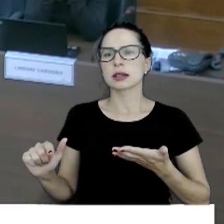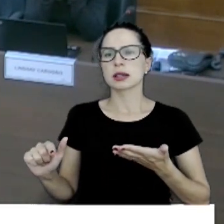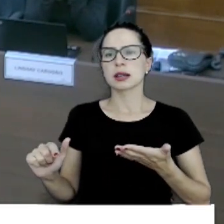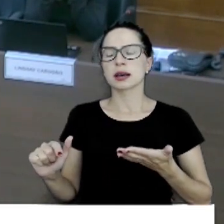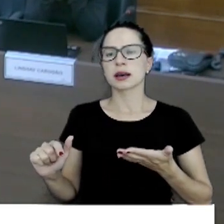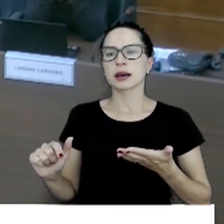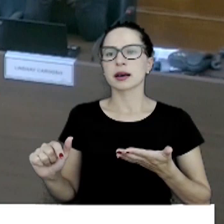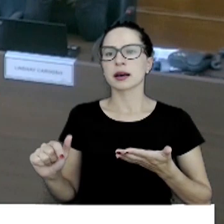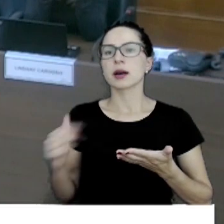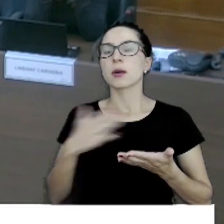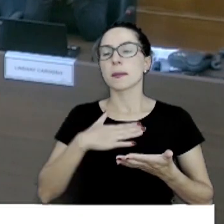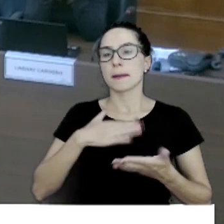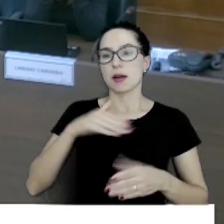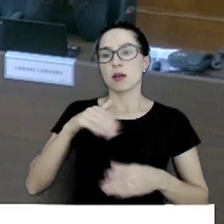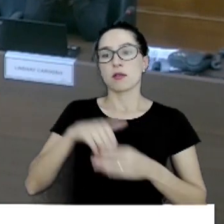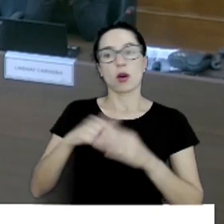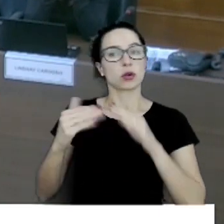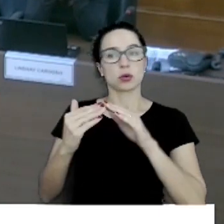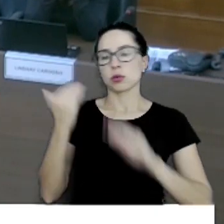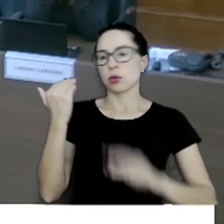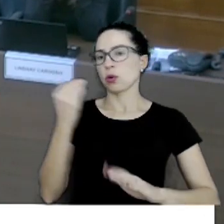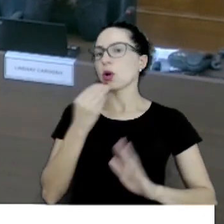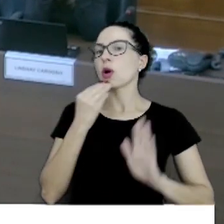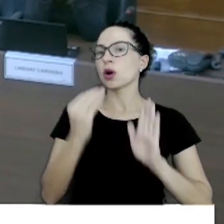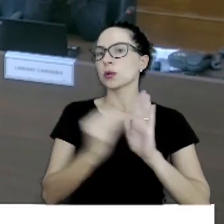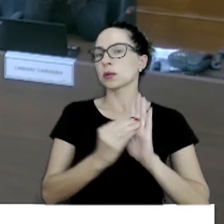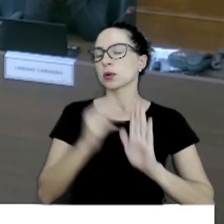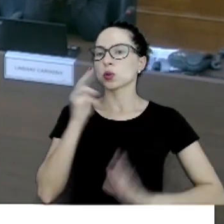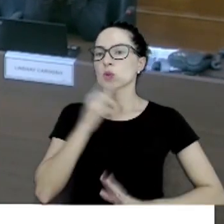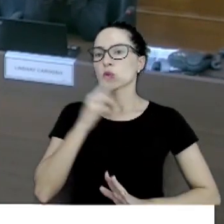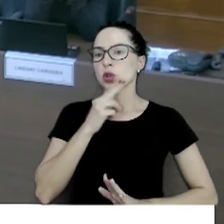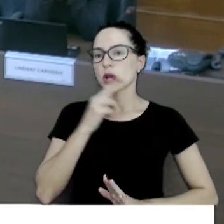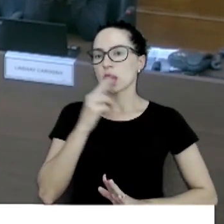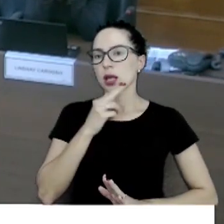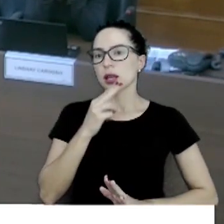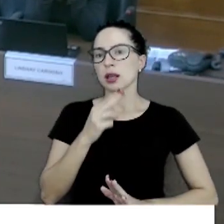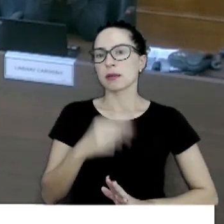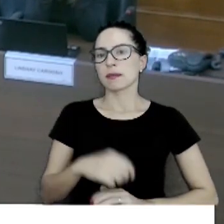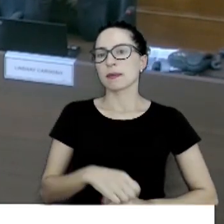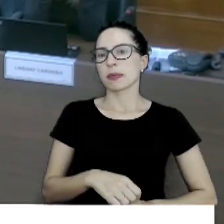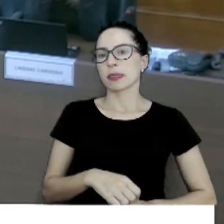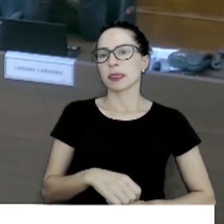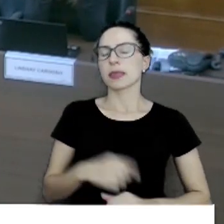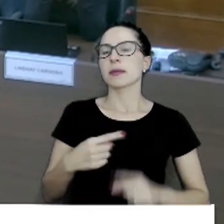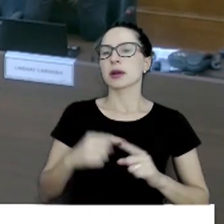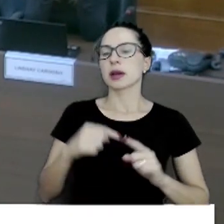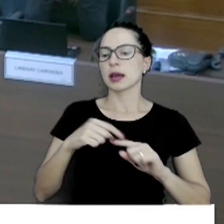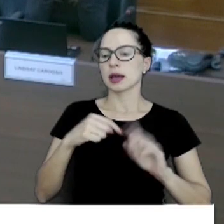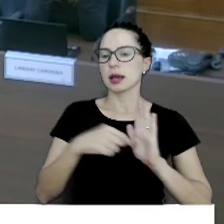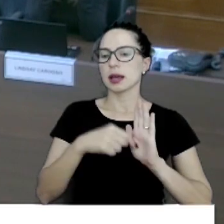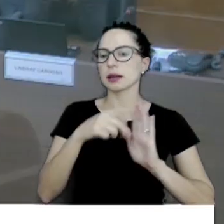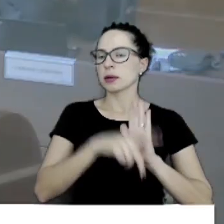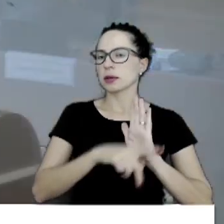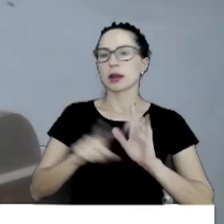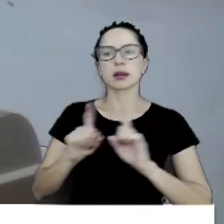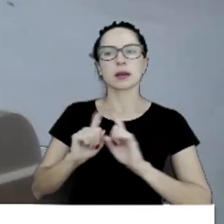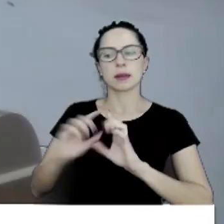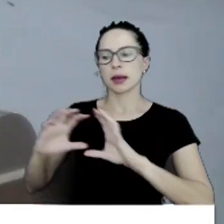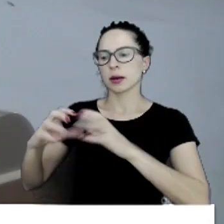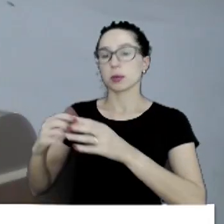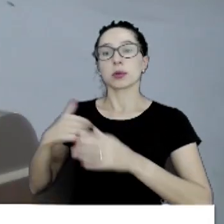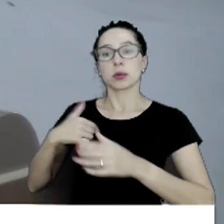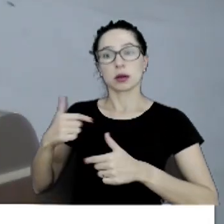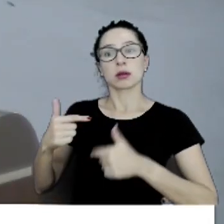o meu voto contrário ao requerimento de urgência, uma vez que esse projeto não passou pelas comissões, eu faço parte da